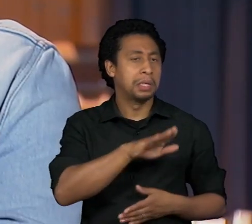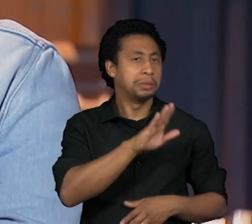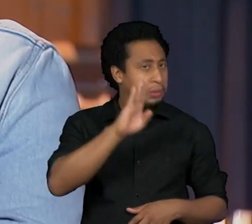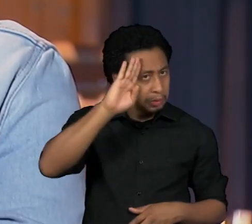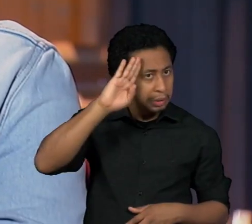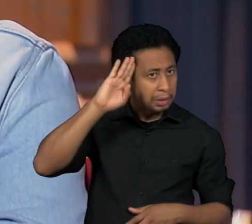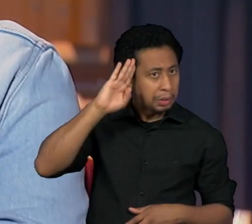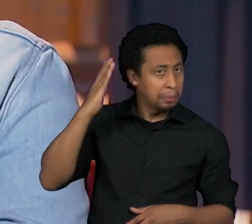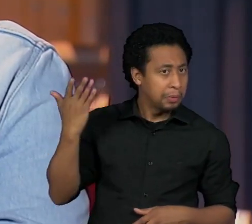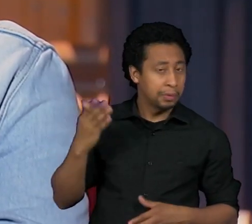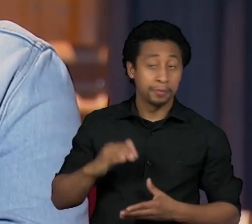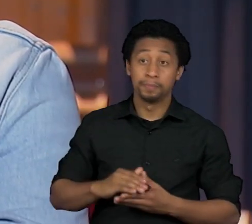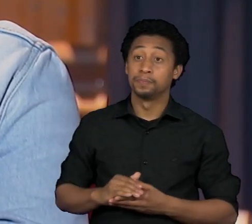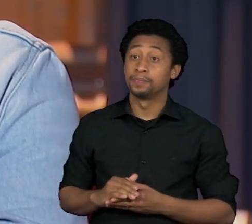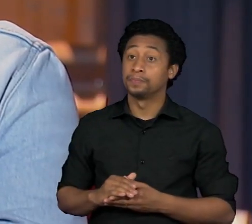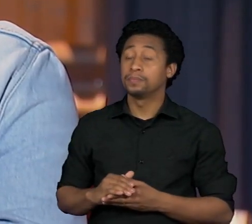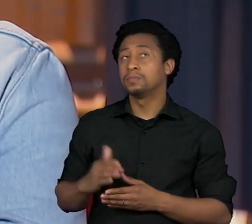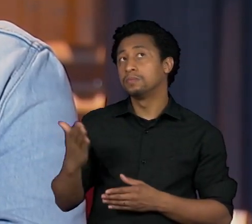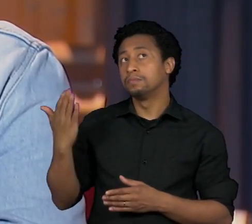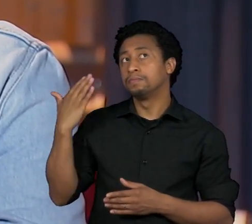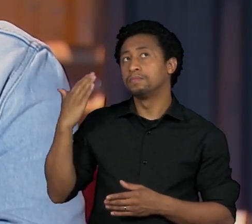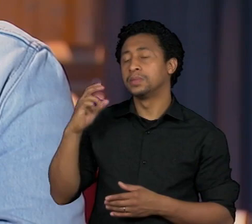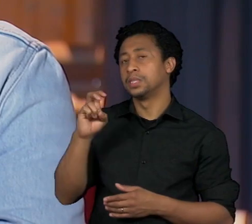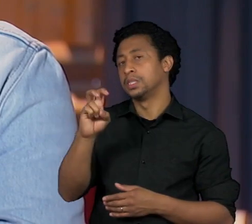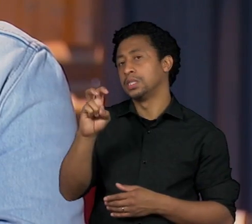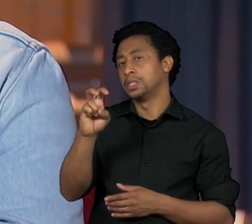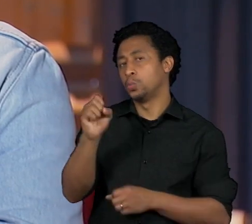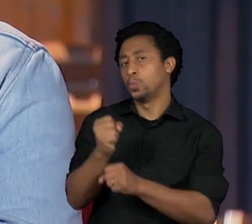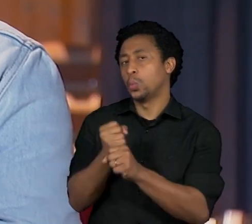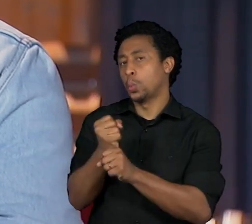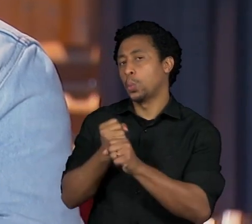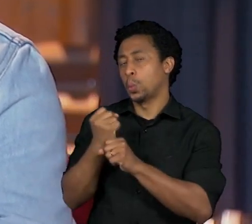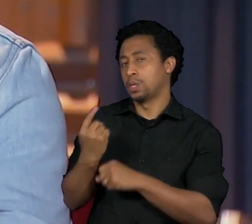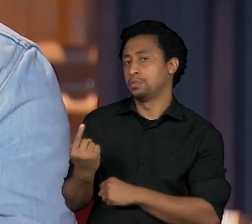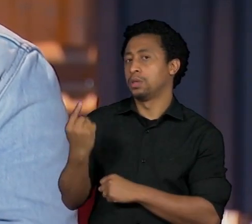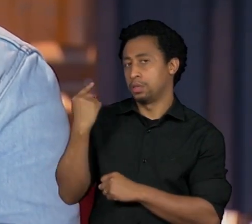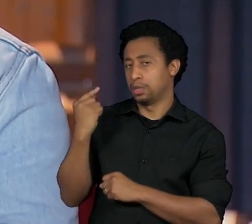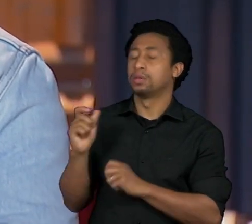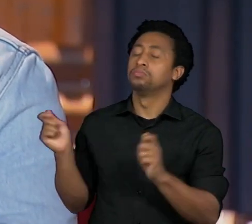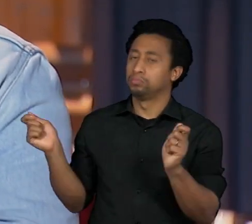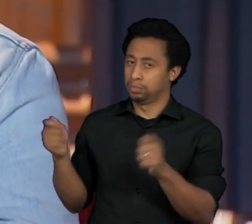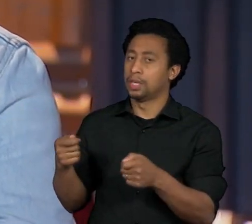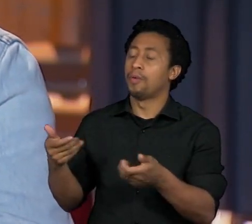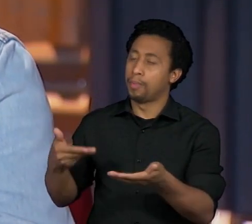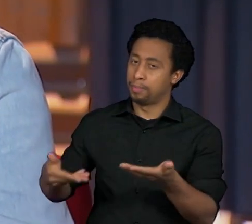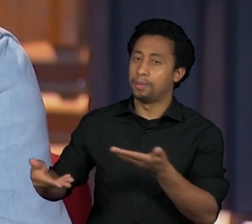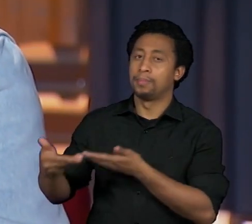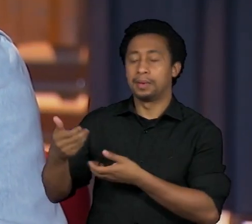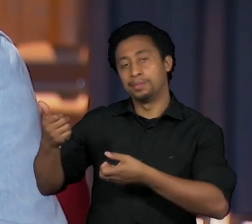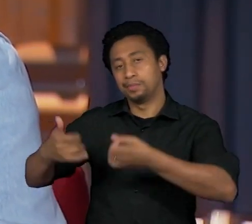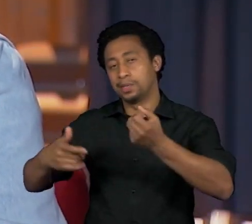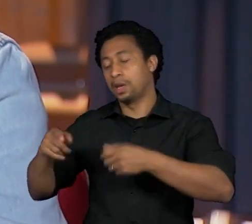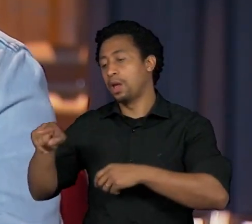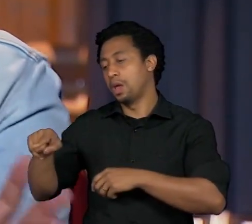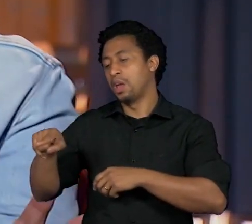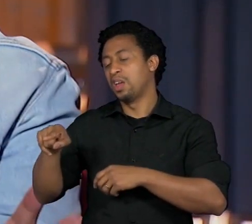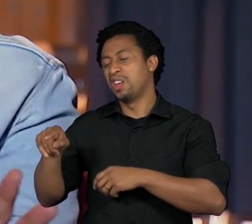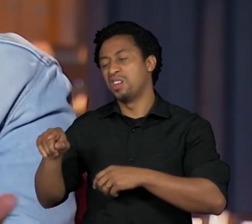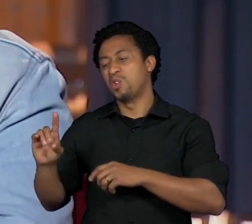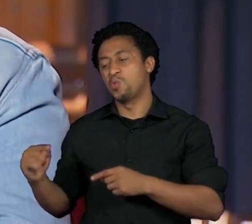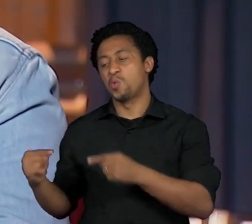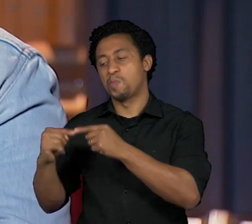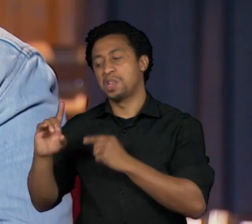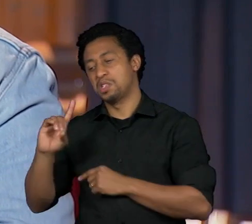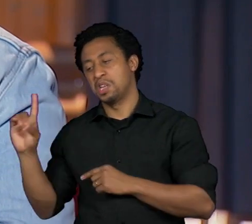até uns 5 anos atrás, dava para até falar desses vieses em termos das disciplinas da ciência, na área tal pessoa mais à direita, na área tal pessoa